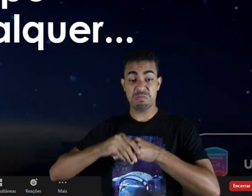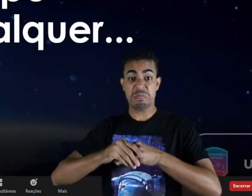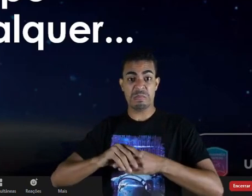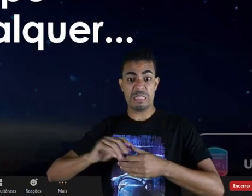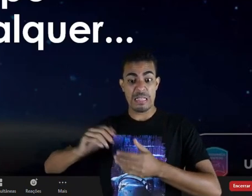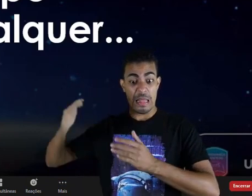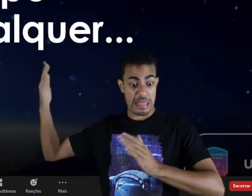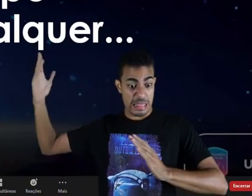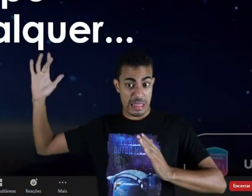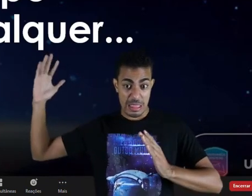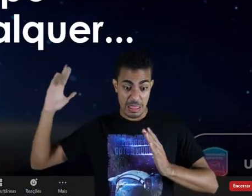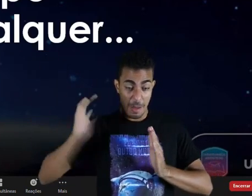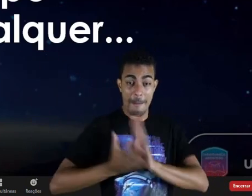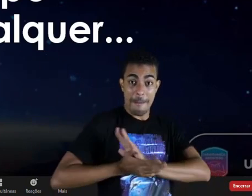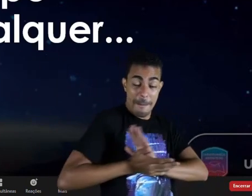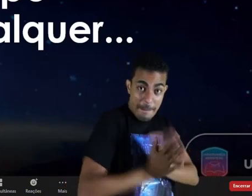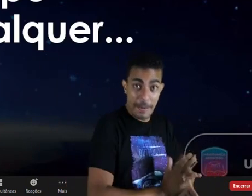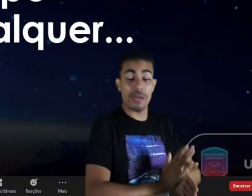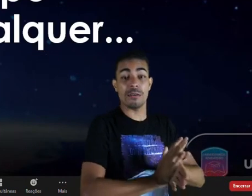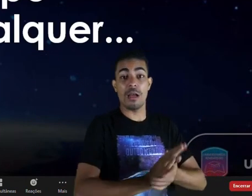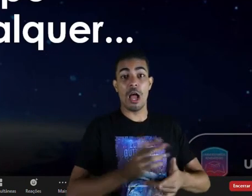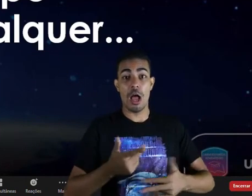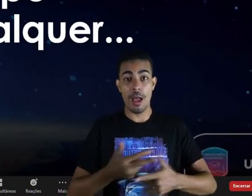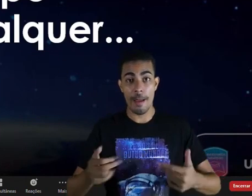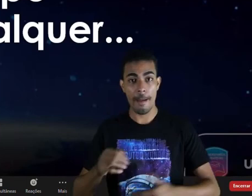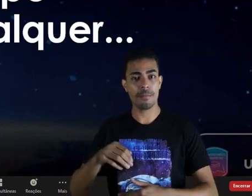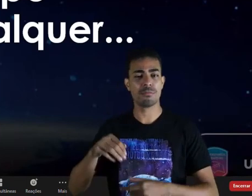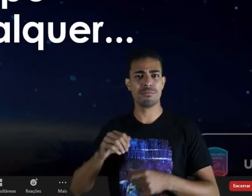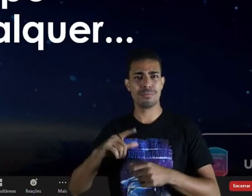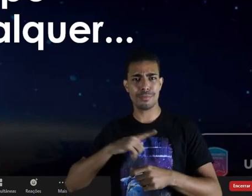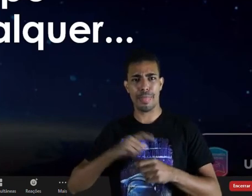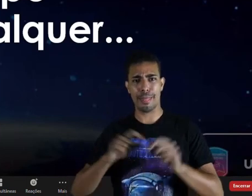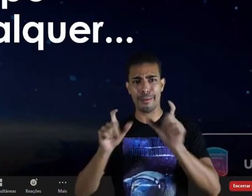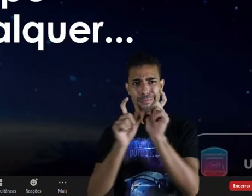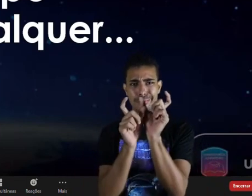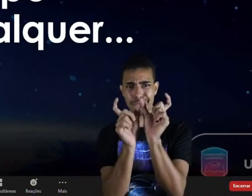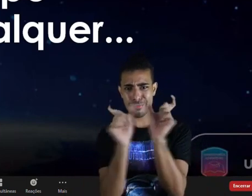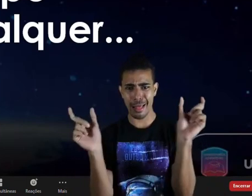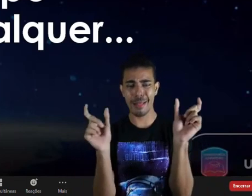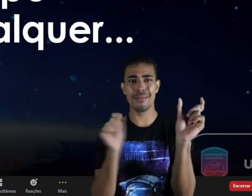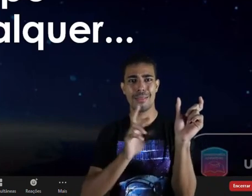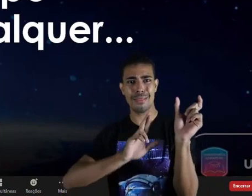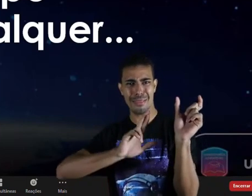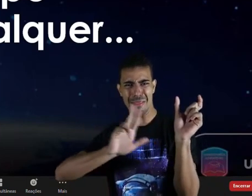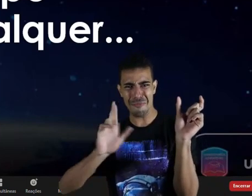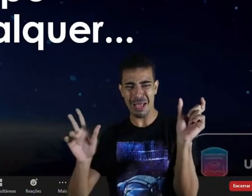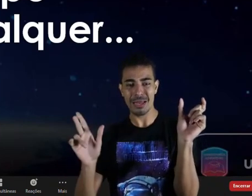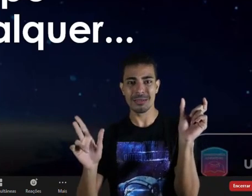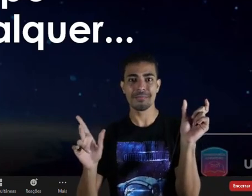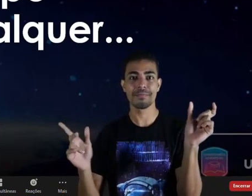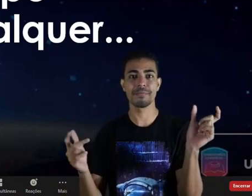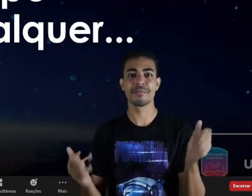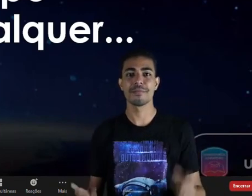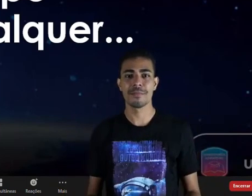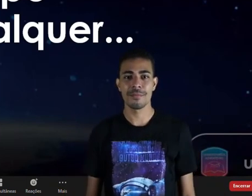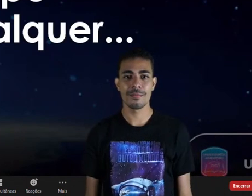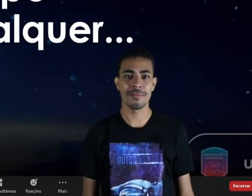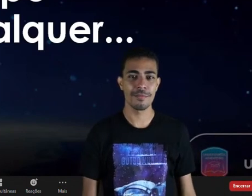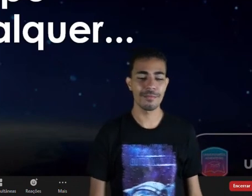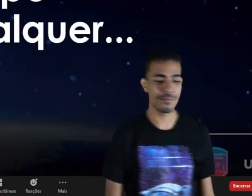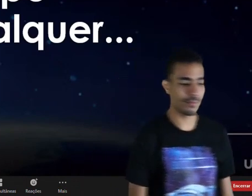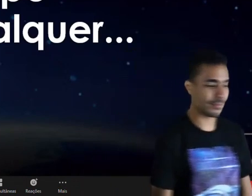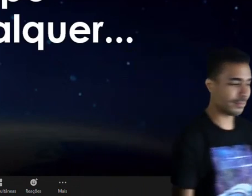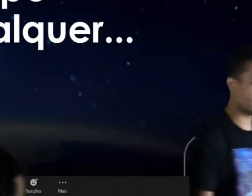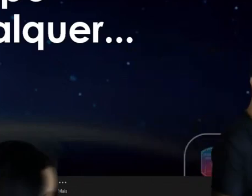fulminante ali, quase, eu poderia dizer assim, na parede, escrevendo Mene, Mene, Tek, ou Farsim. E o condutor daquele